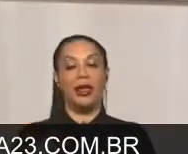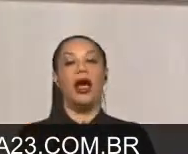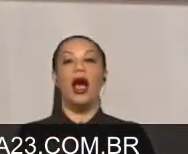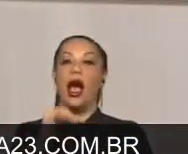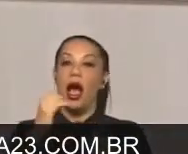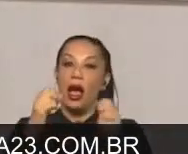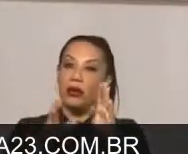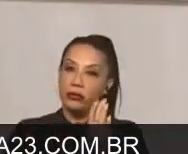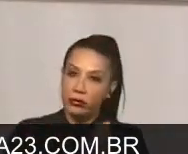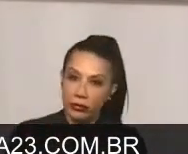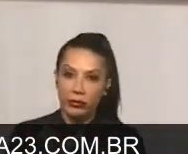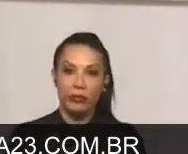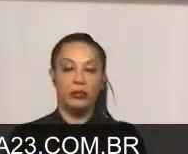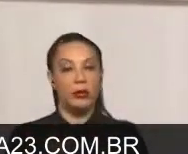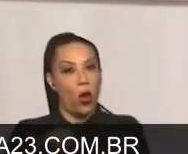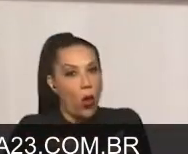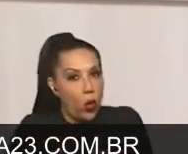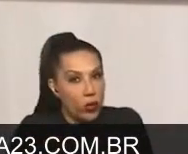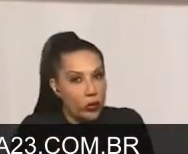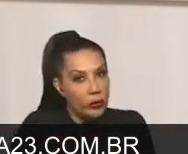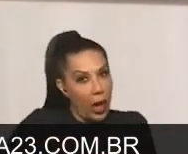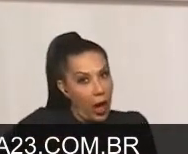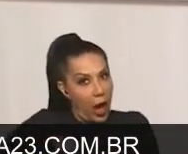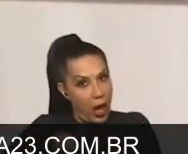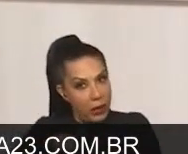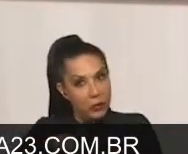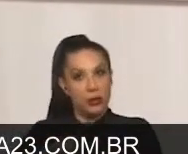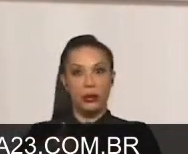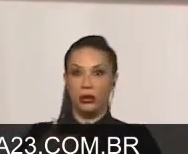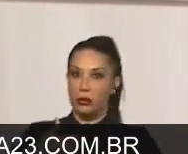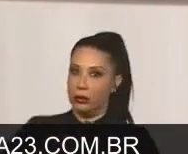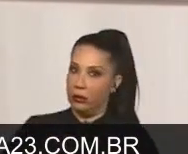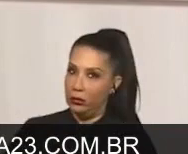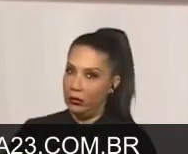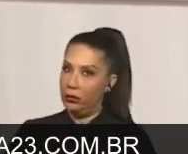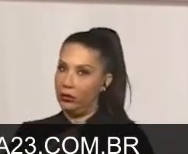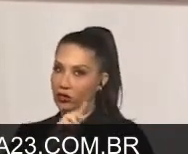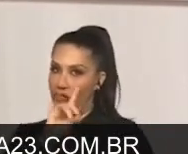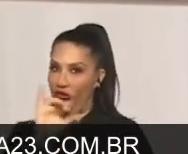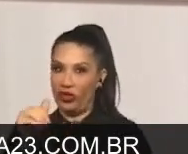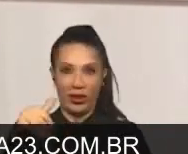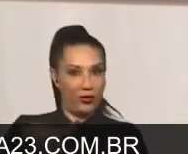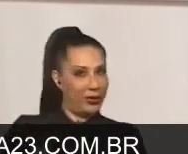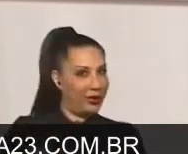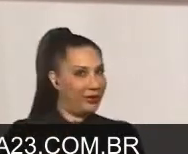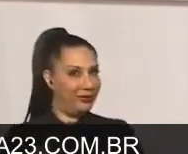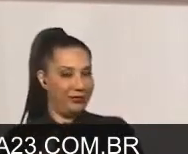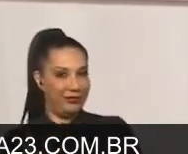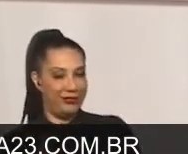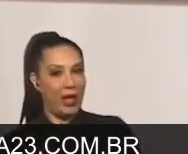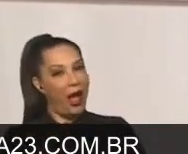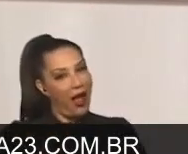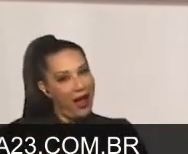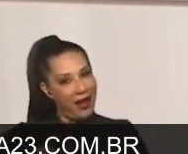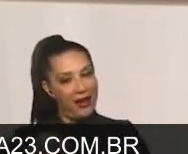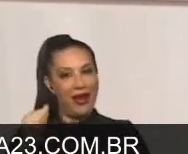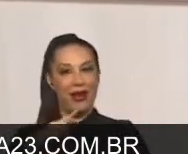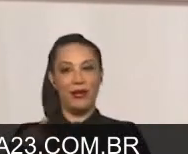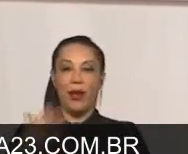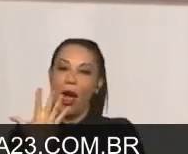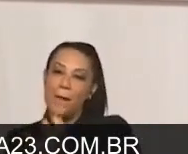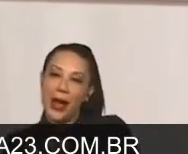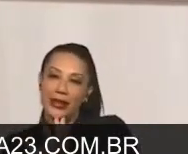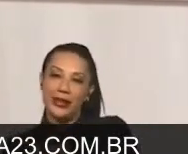que façam essa consulta com antecedência, não deixando para o último dia ou véspera da eleição. Assim como